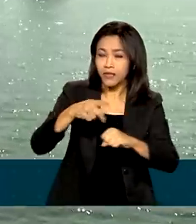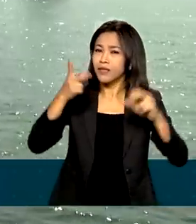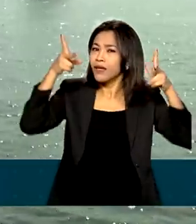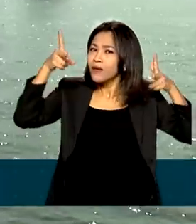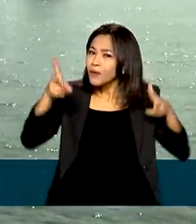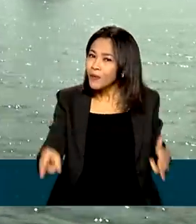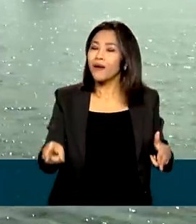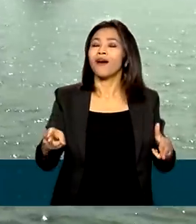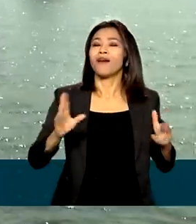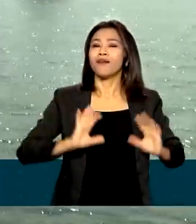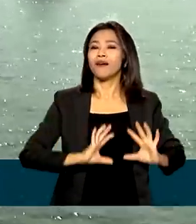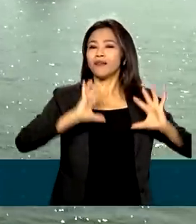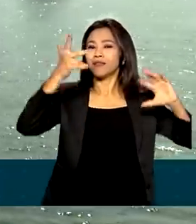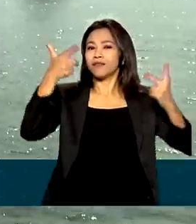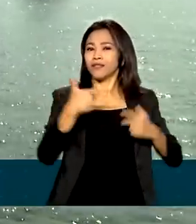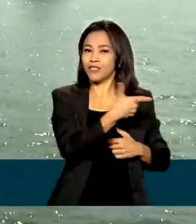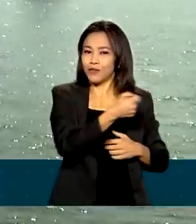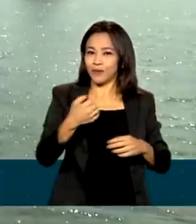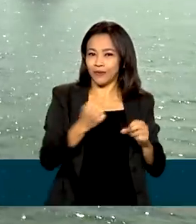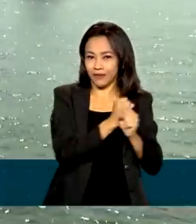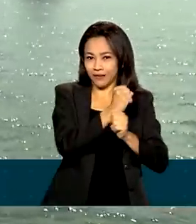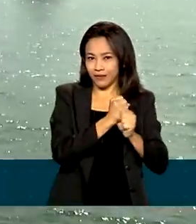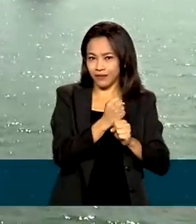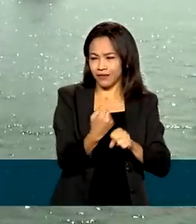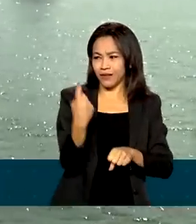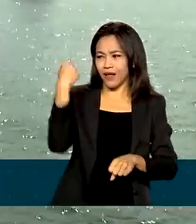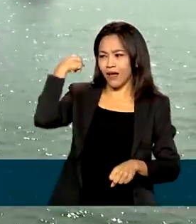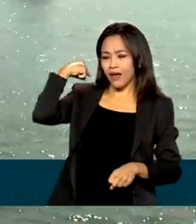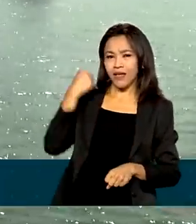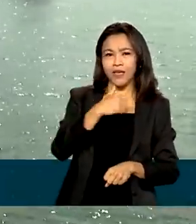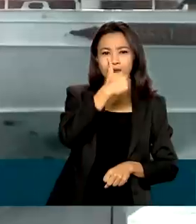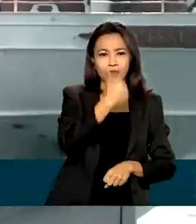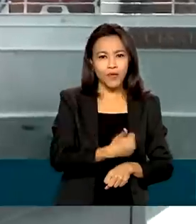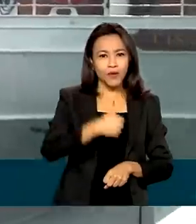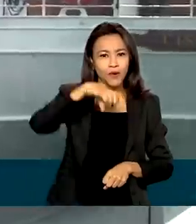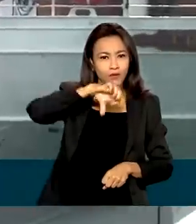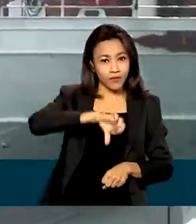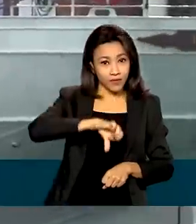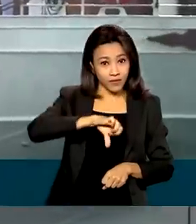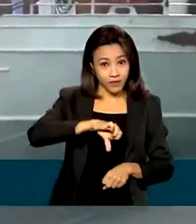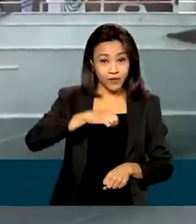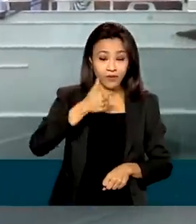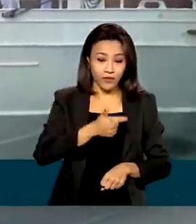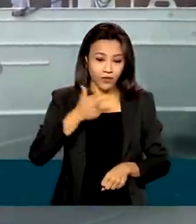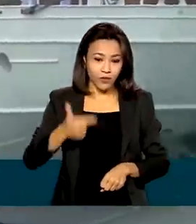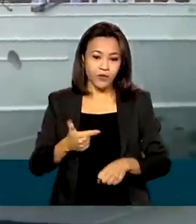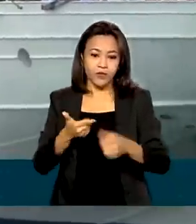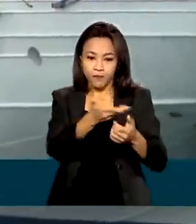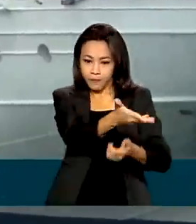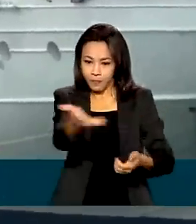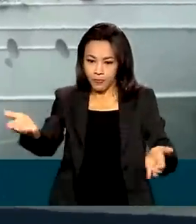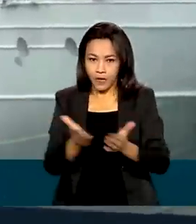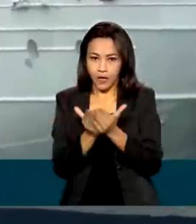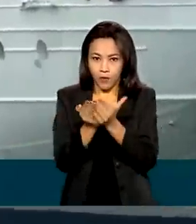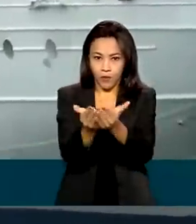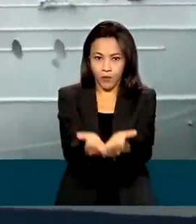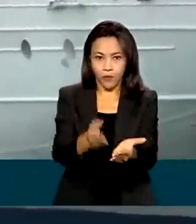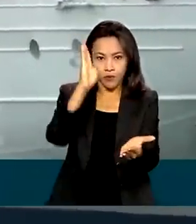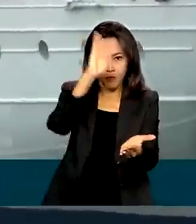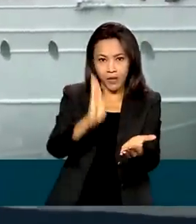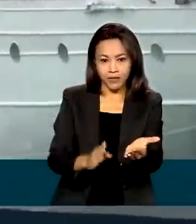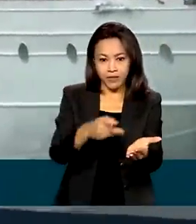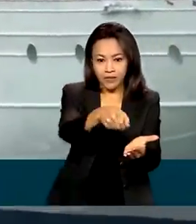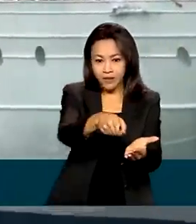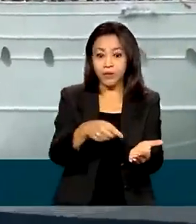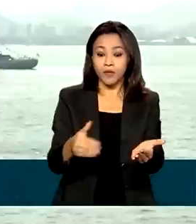realizada no centenário da independência, em 1922. A esquadra brasileira, que em novembro também